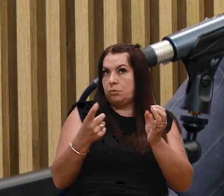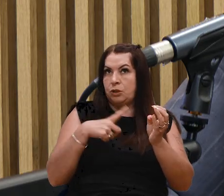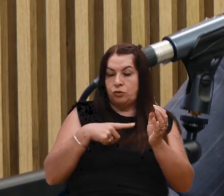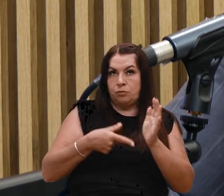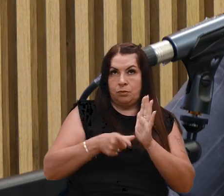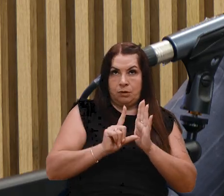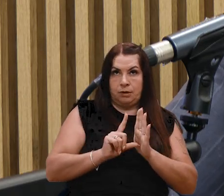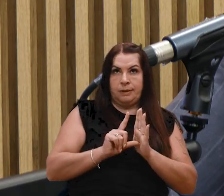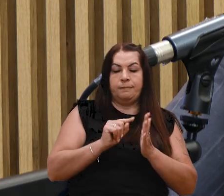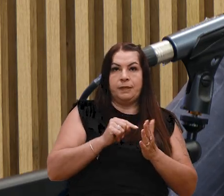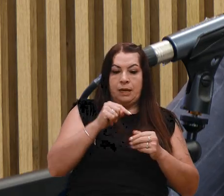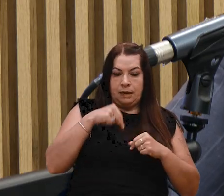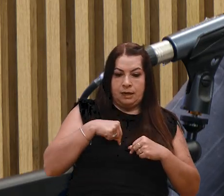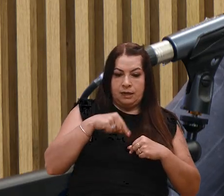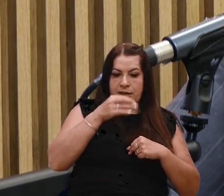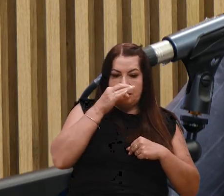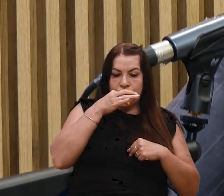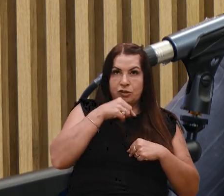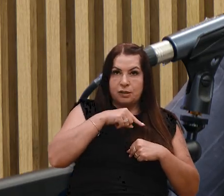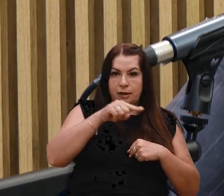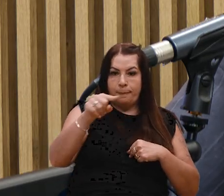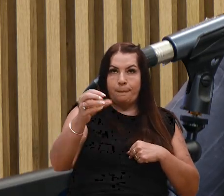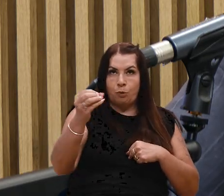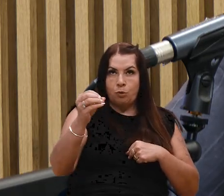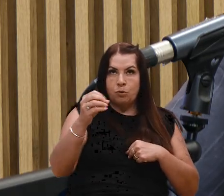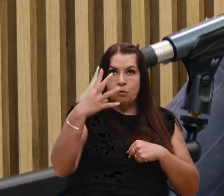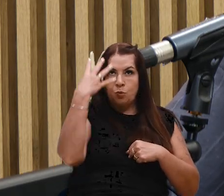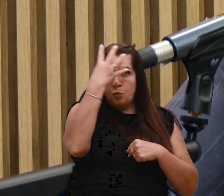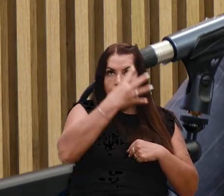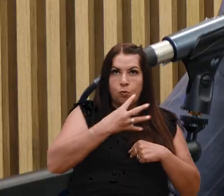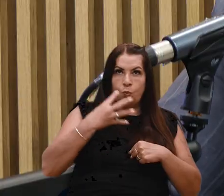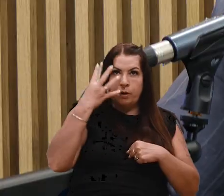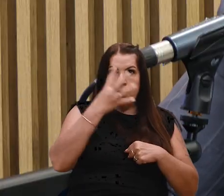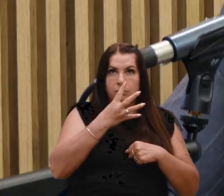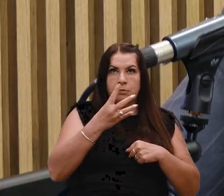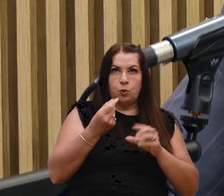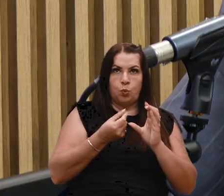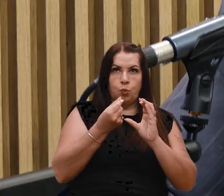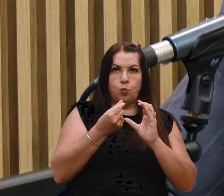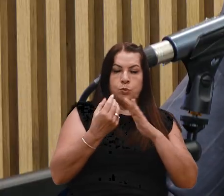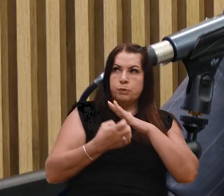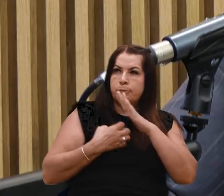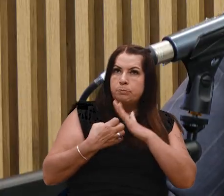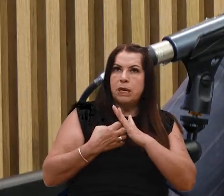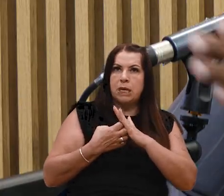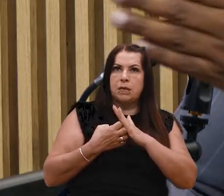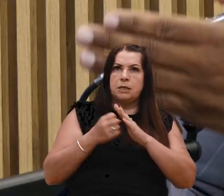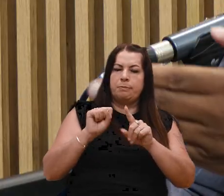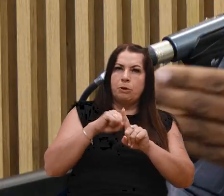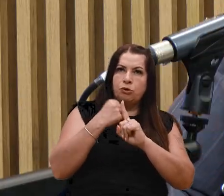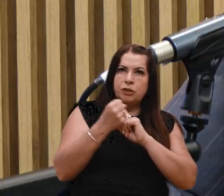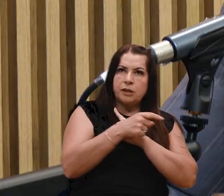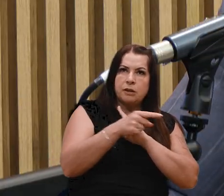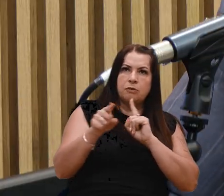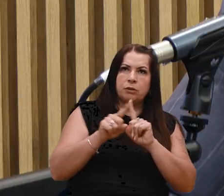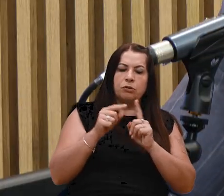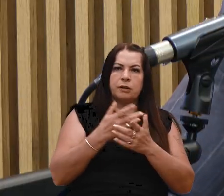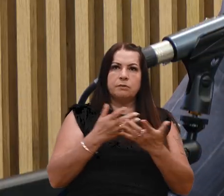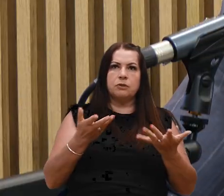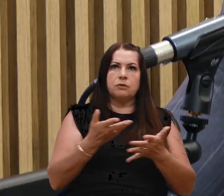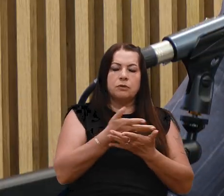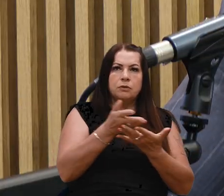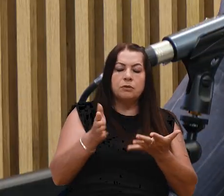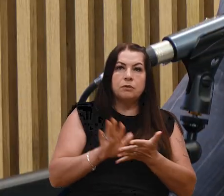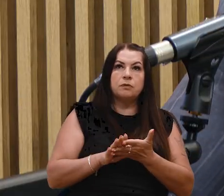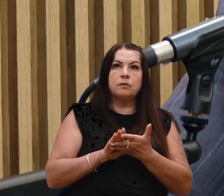né, de sair de Caxias do Sul e ir até Porto Alegre em 4 horas, era um custo para as empresas, era um custo para a sociedade, era um custo de vida, né, quanto